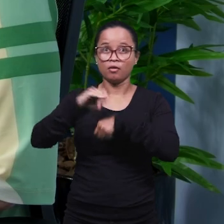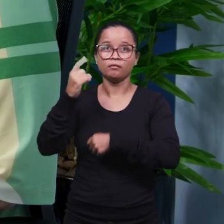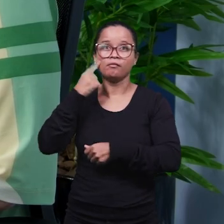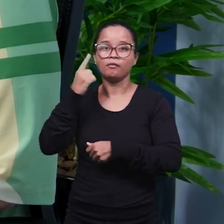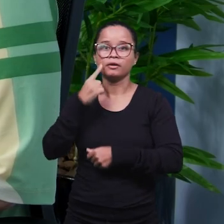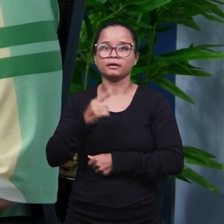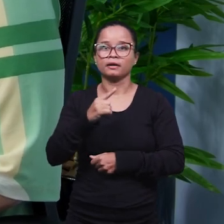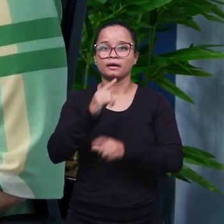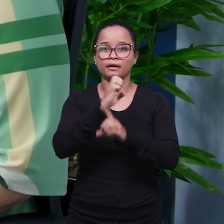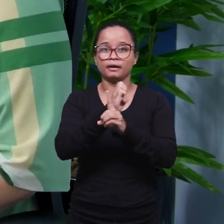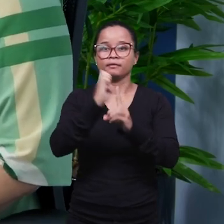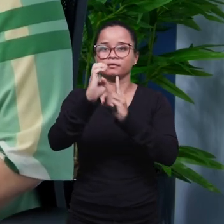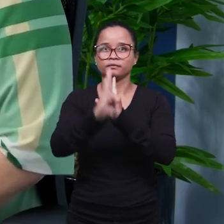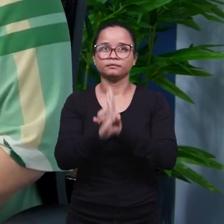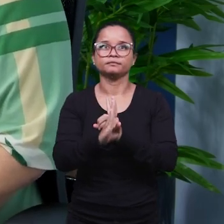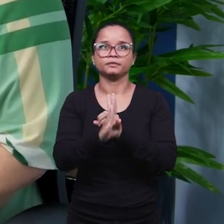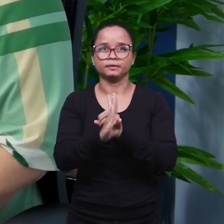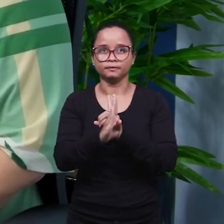vir aqui, ó, EBD,